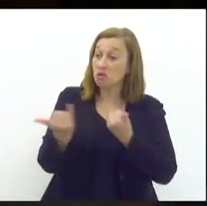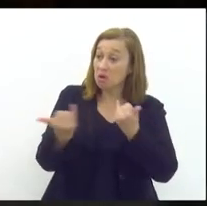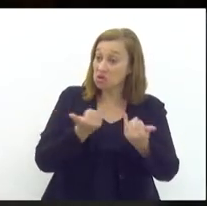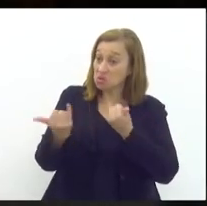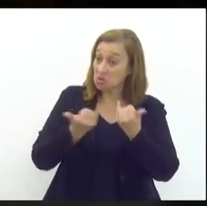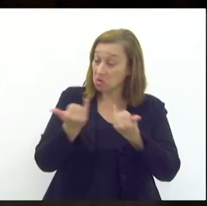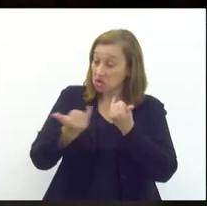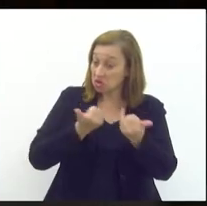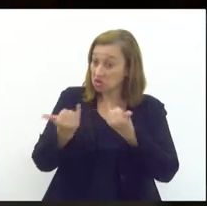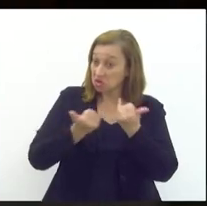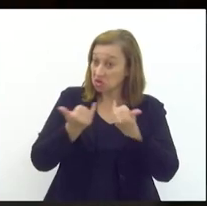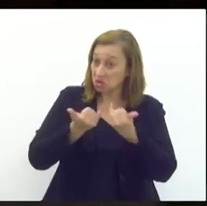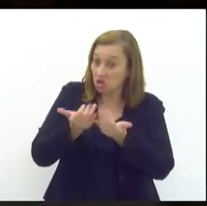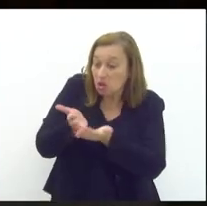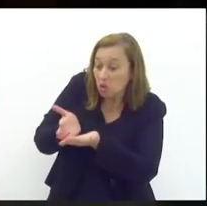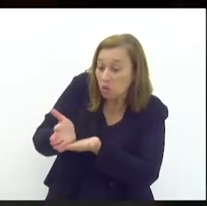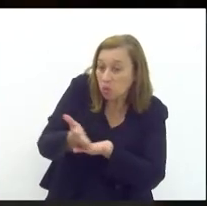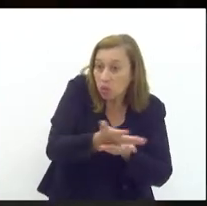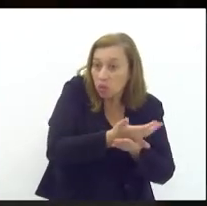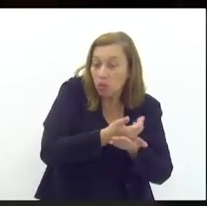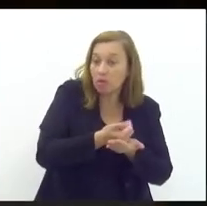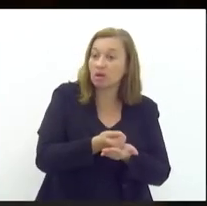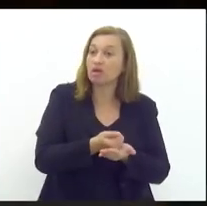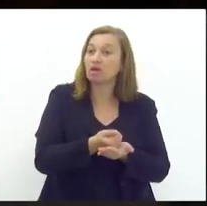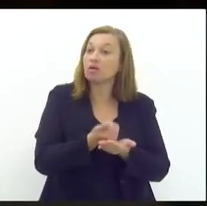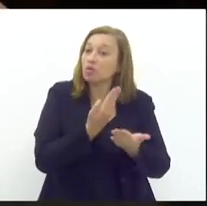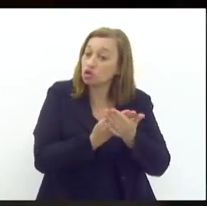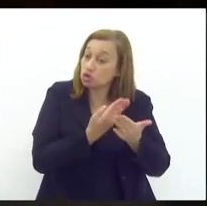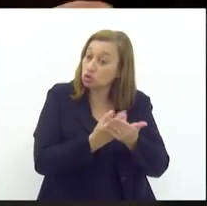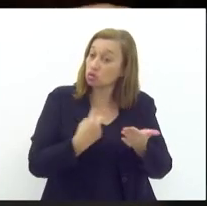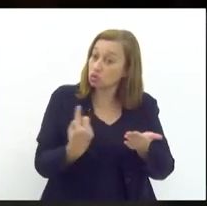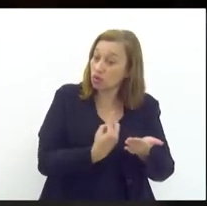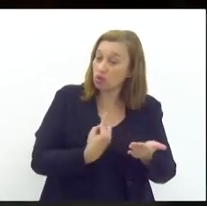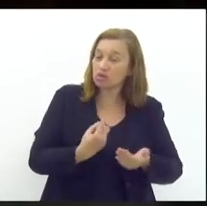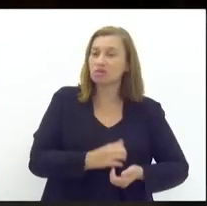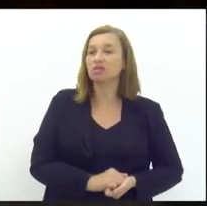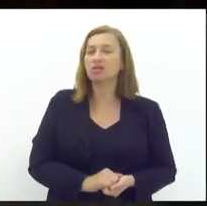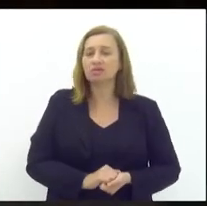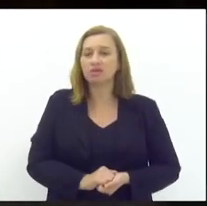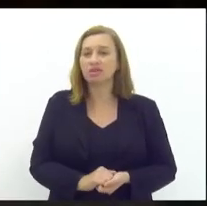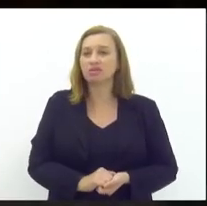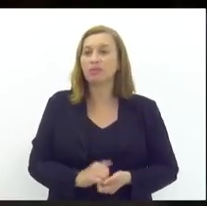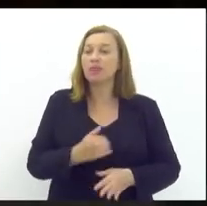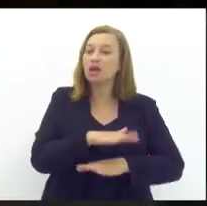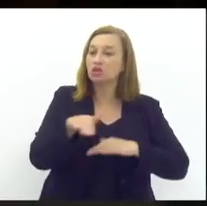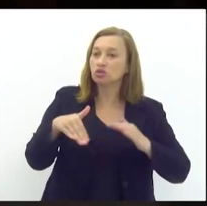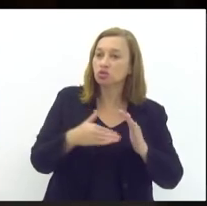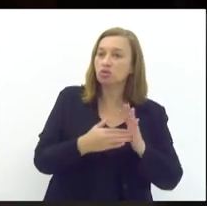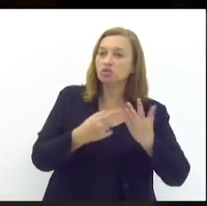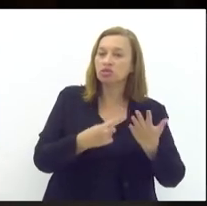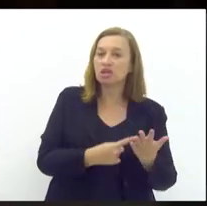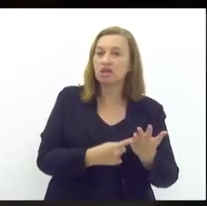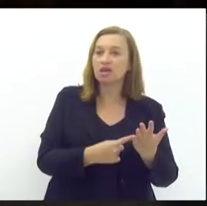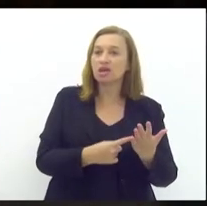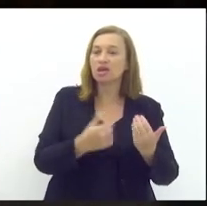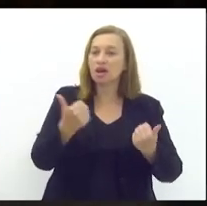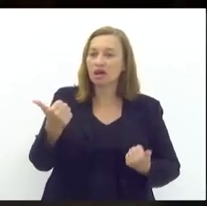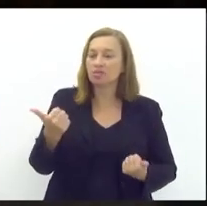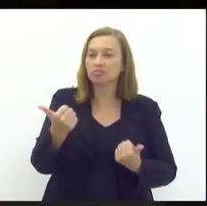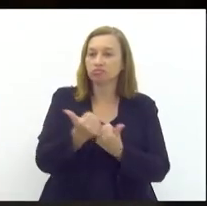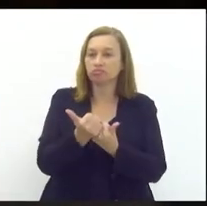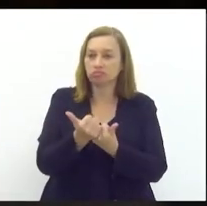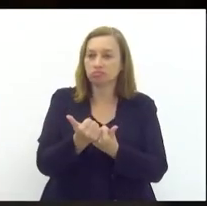serão acessíveis a todos dizer que todos aqueles que contribuíram com as palestras